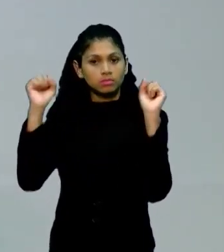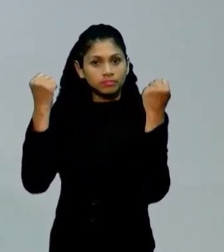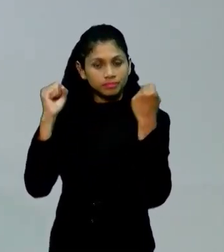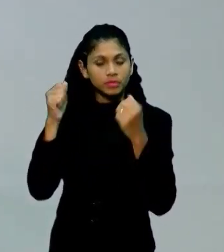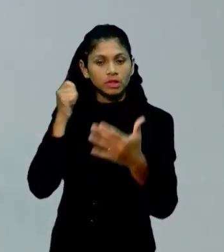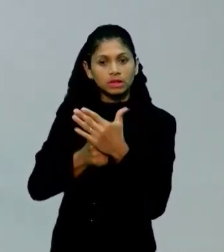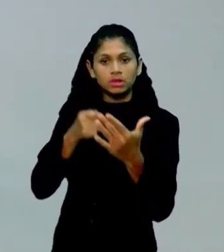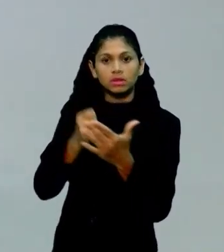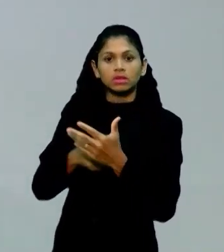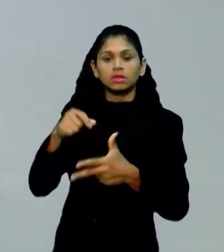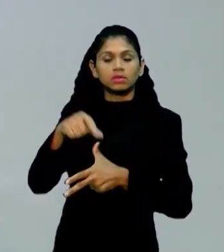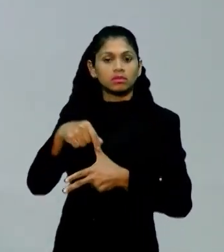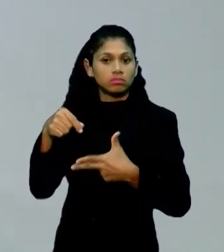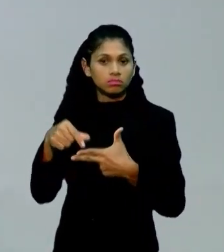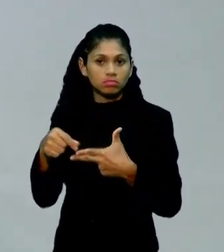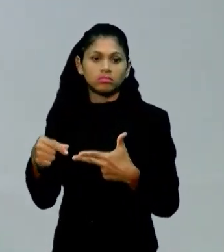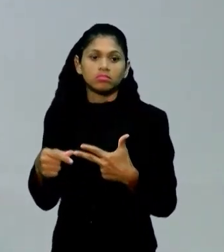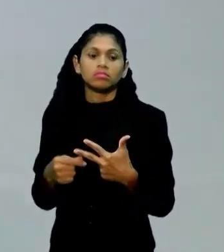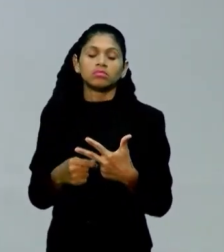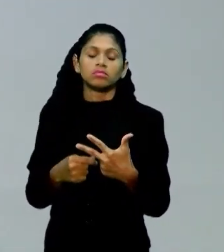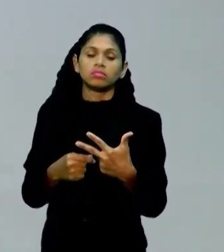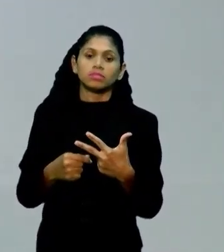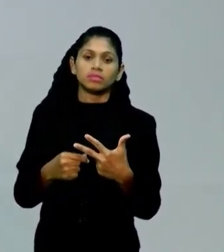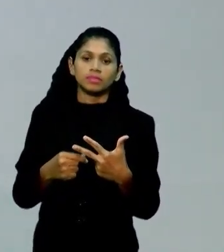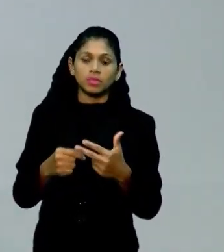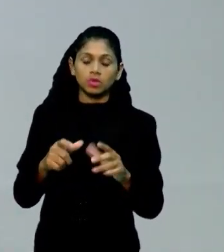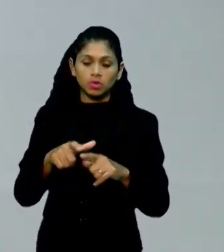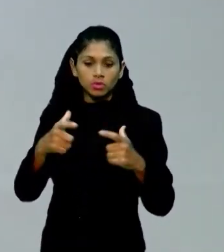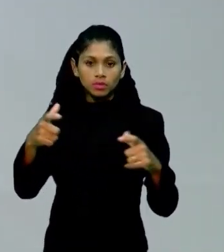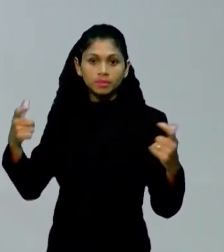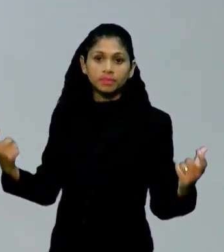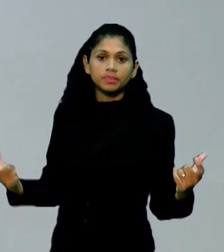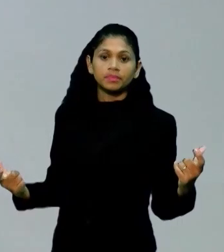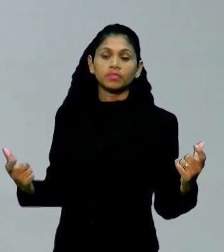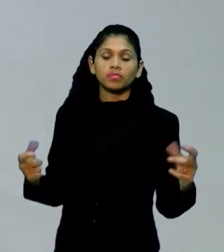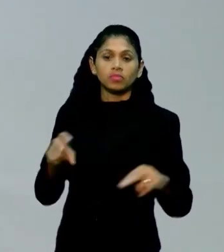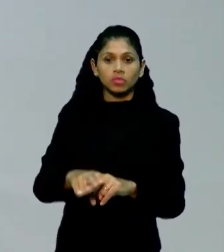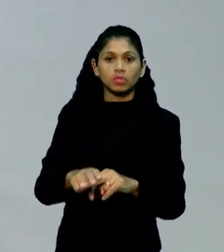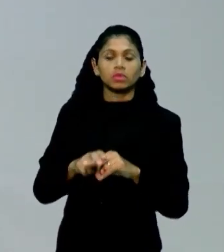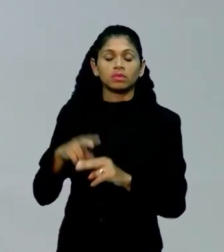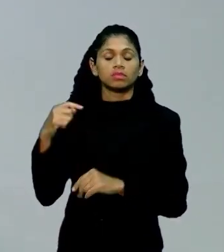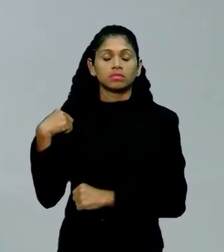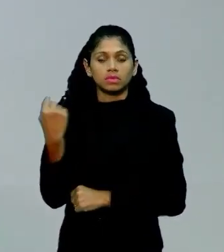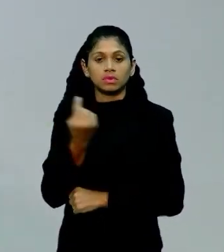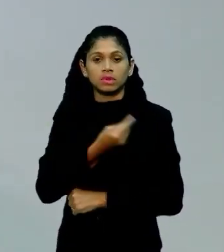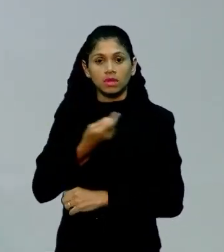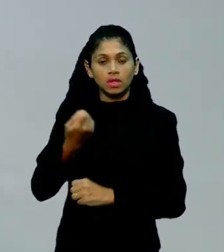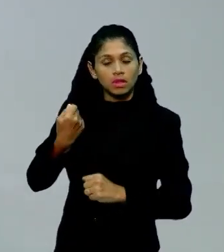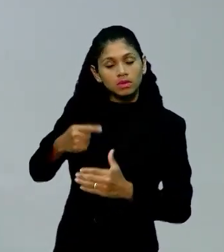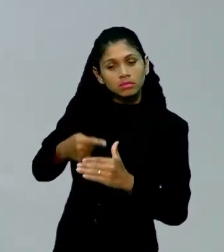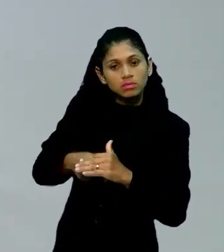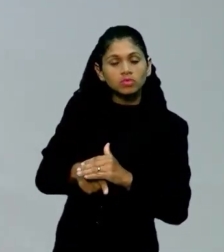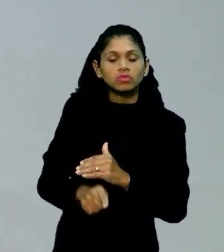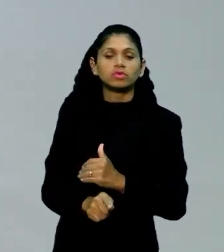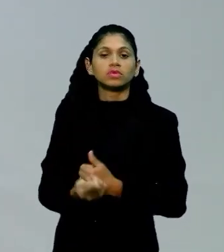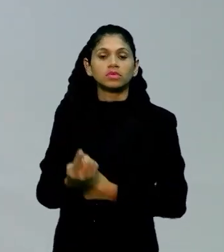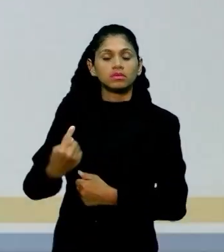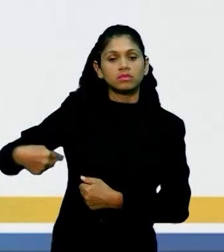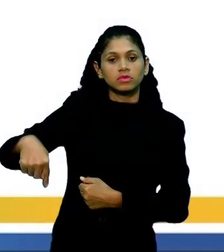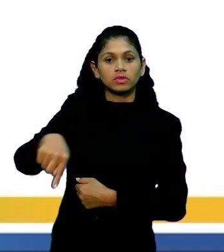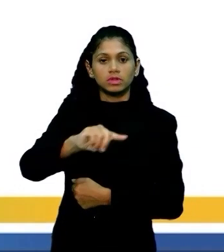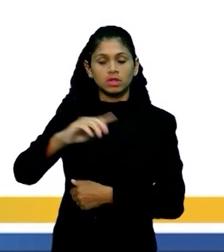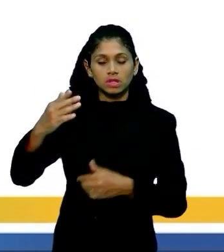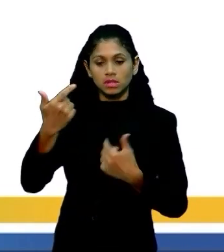ENEM de uma forma muito mais vasta muito mais Ampla e é por isso que a gente tá aqui introduzindo vocês essa linguagem corporal